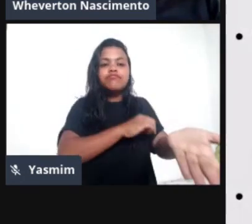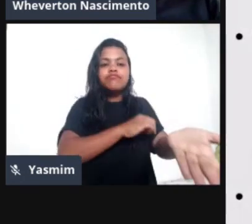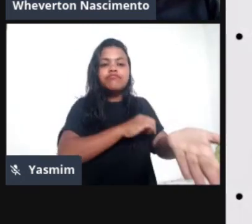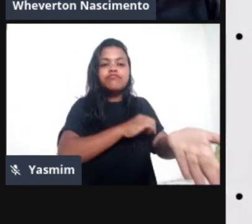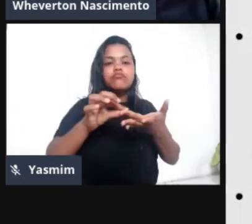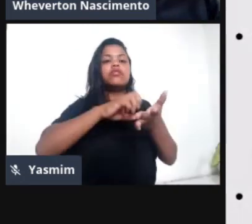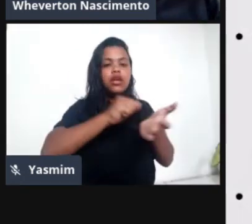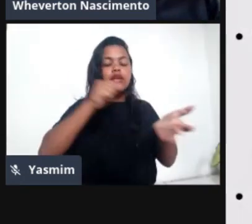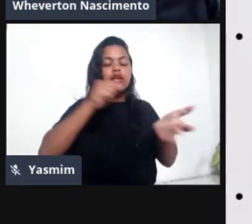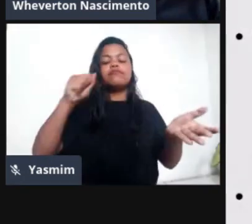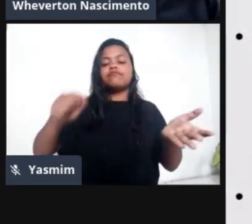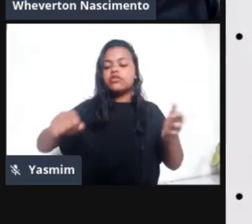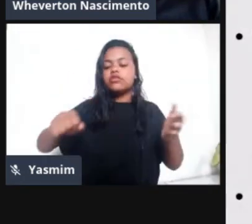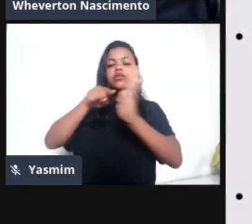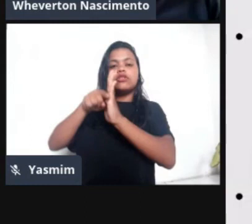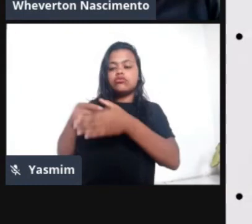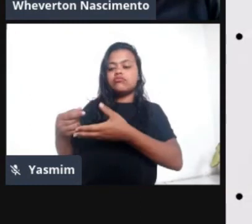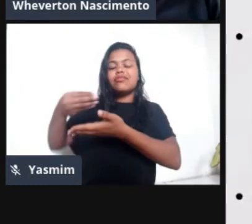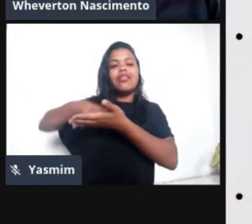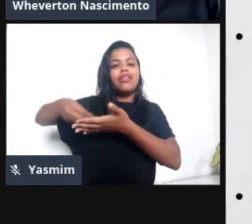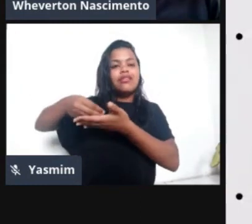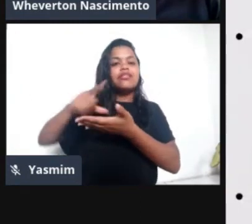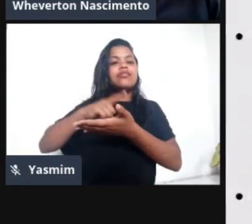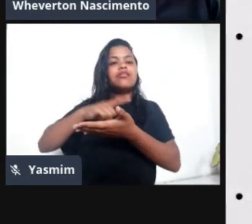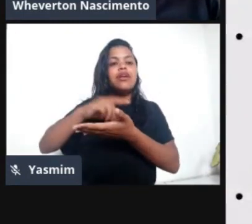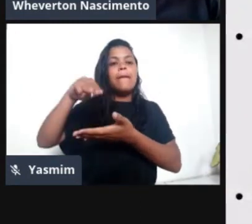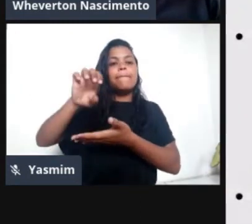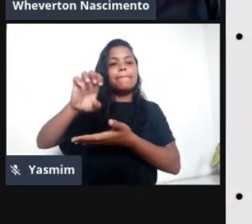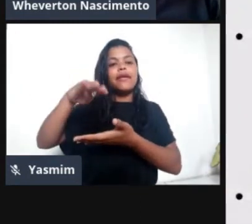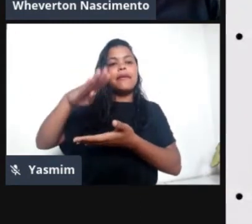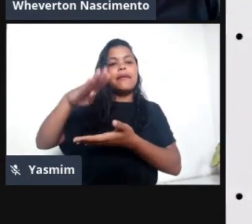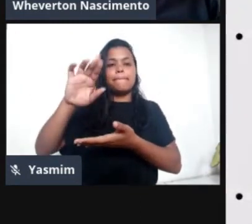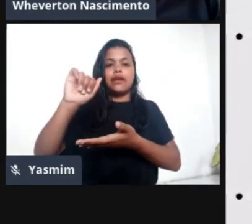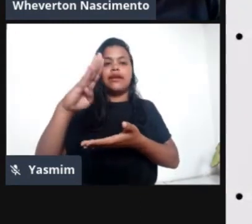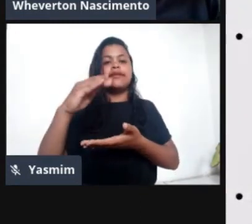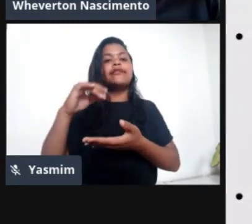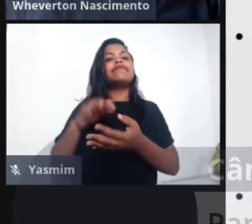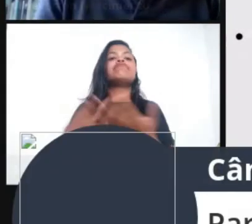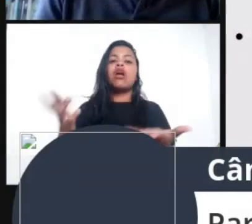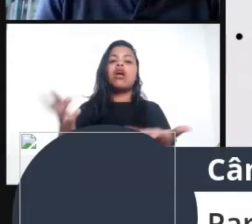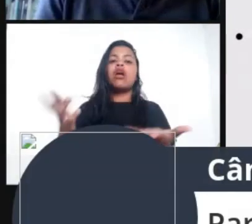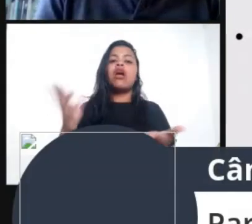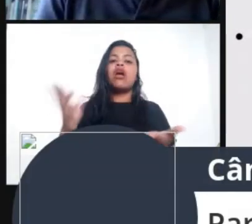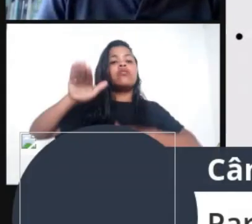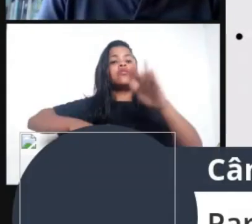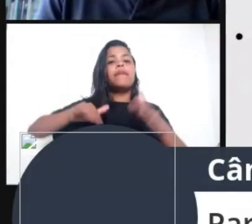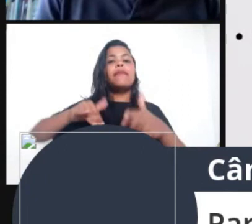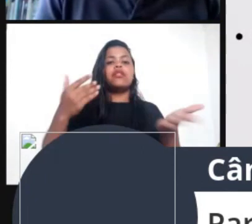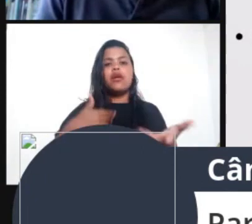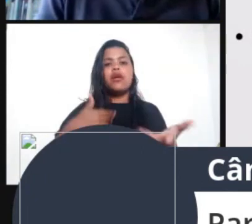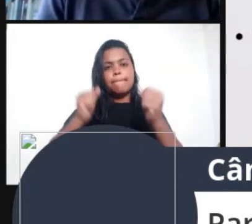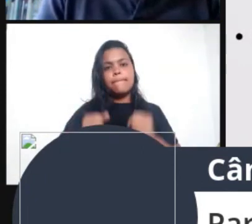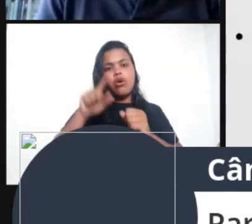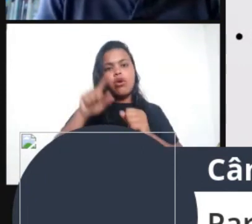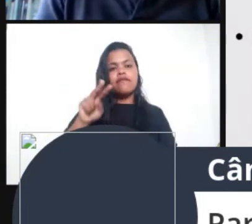nessa estrutura, que tem uma membrana de nitrocelulose, e a depender do resultado, a gente vai ver dessa maneira aqui. Então, alguns testes não fazem diferenciação